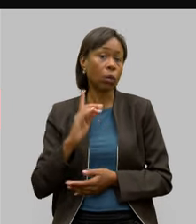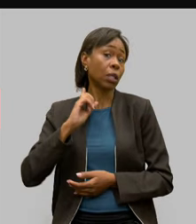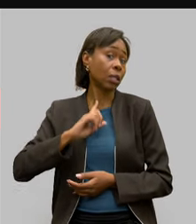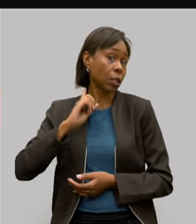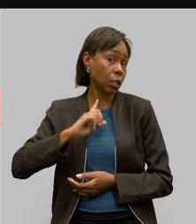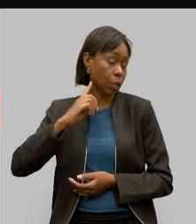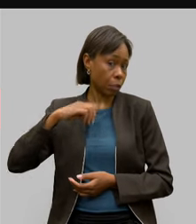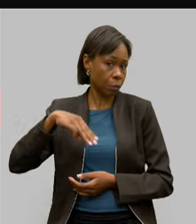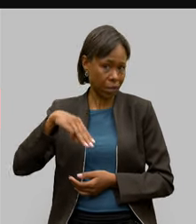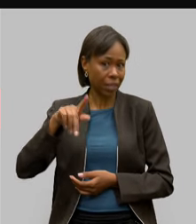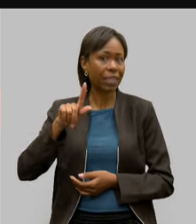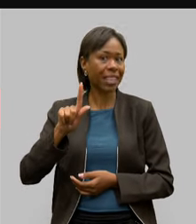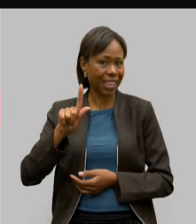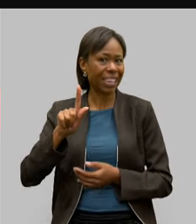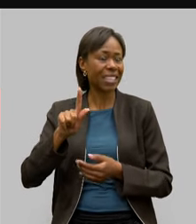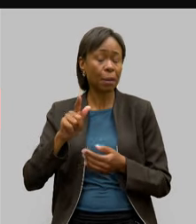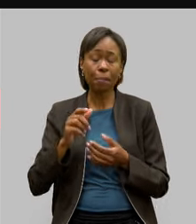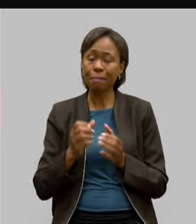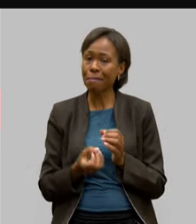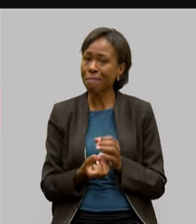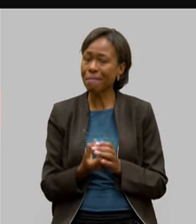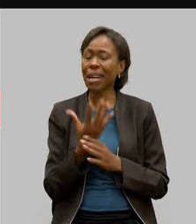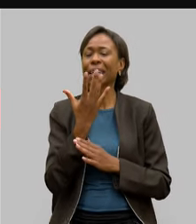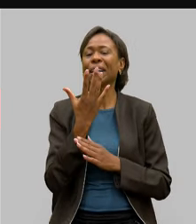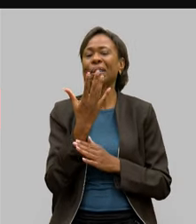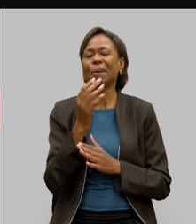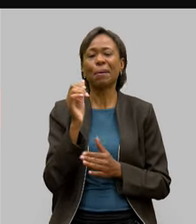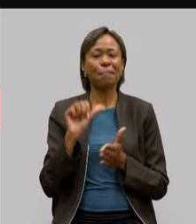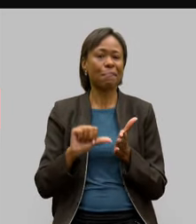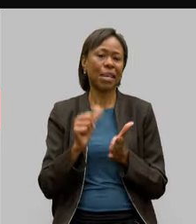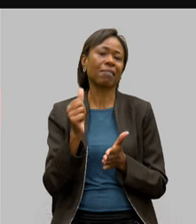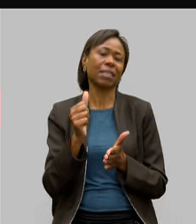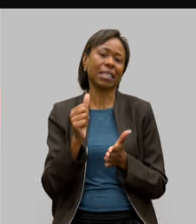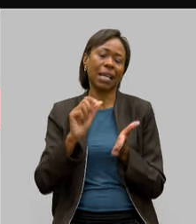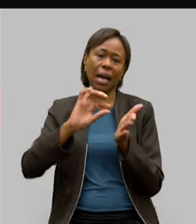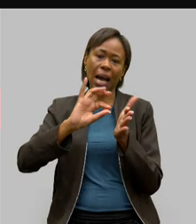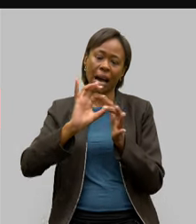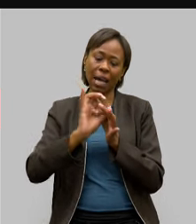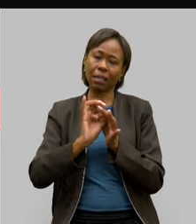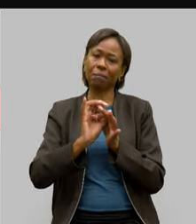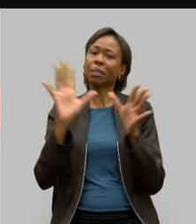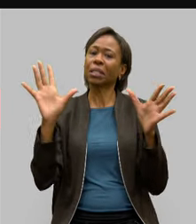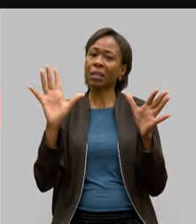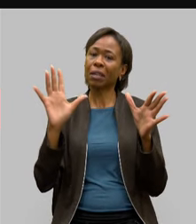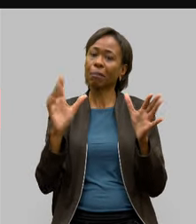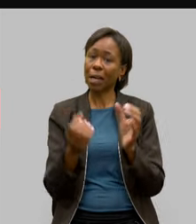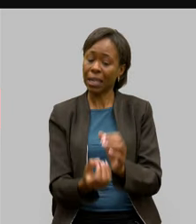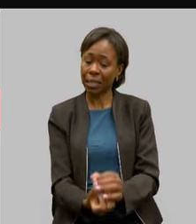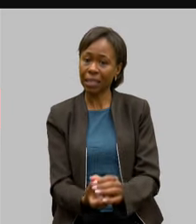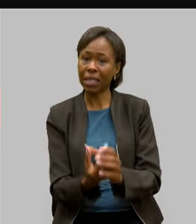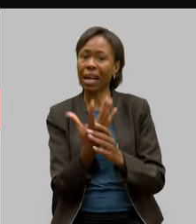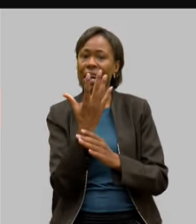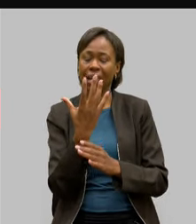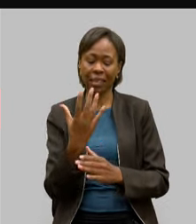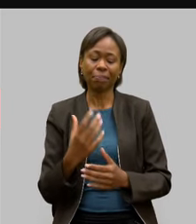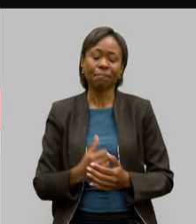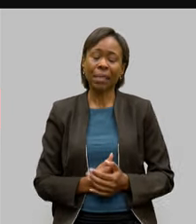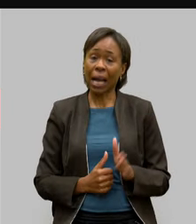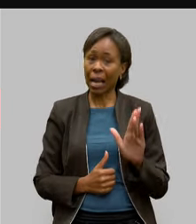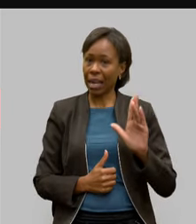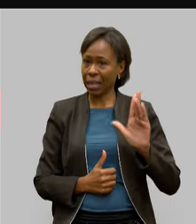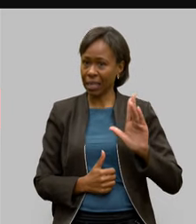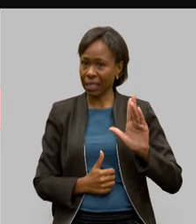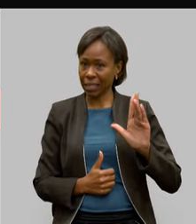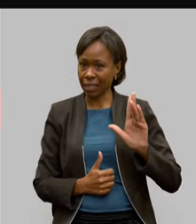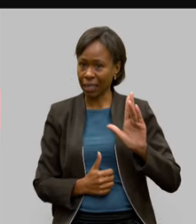despontando aqui foi a primeira no Brasil a conseguir uma autorização para cultivar cannabis né E aí todos os